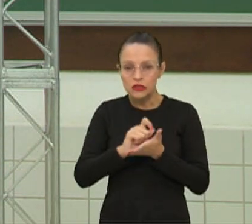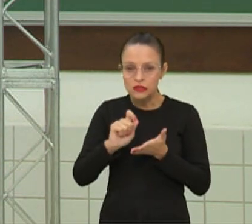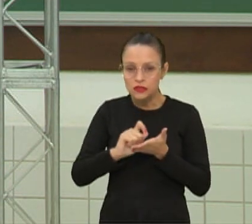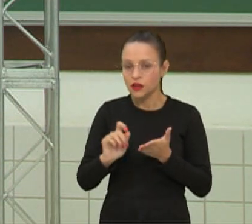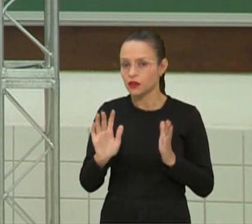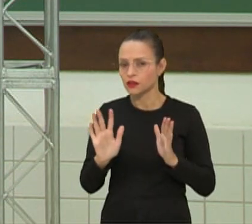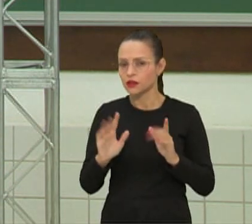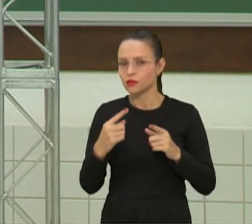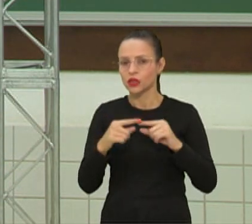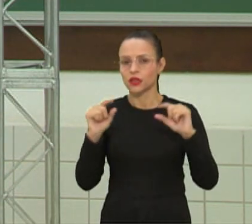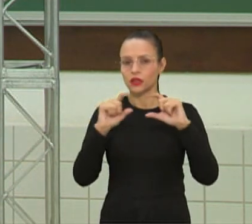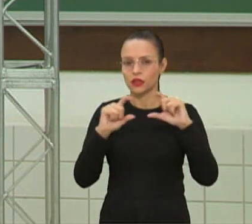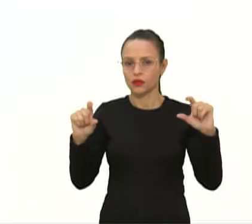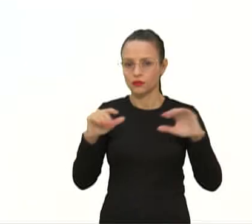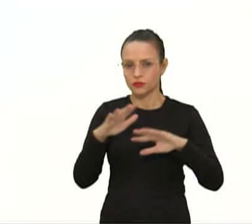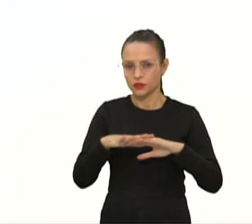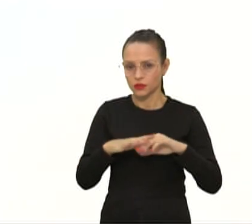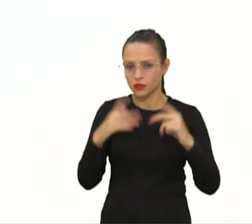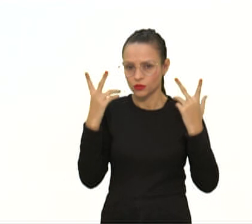Tá? Então, olha lá.